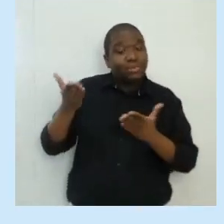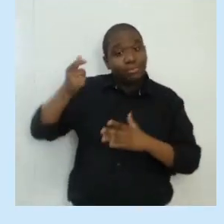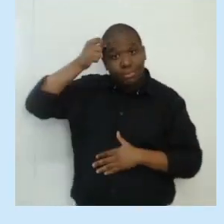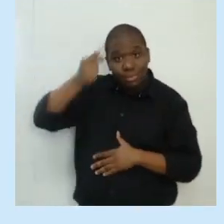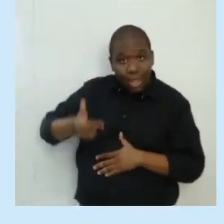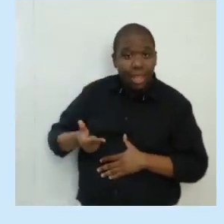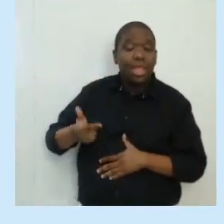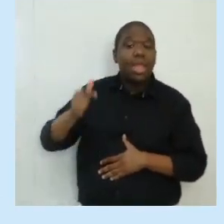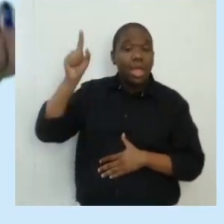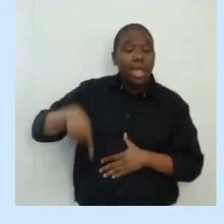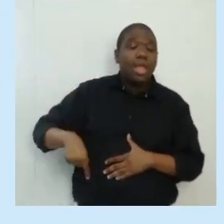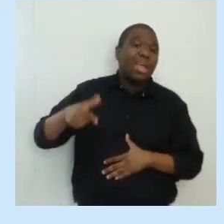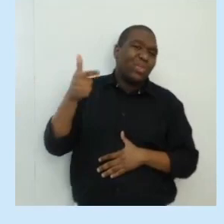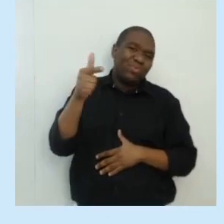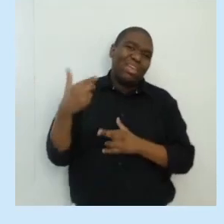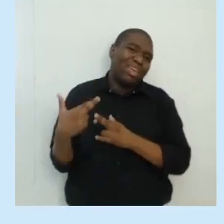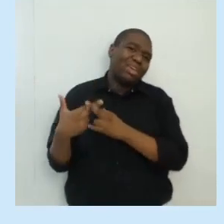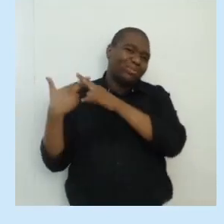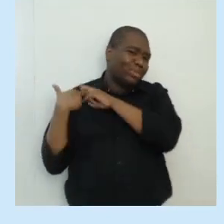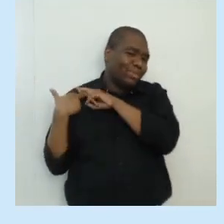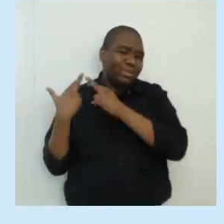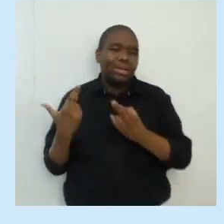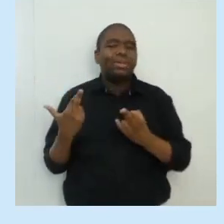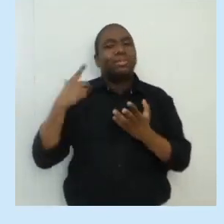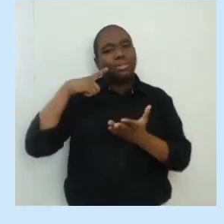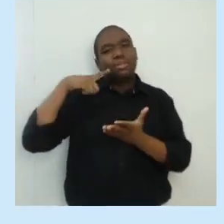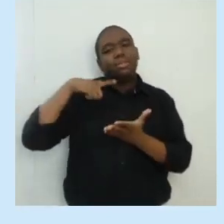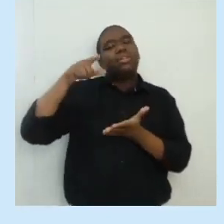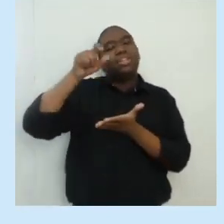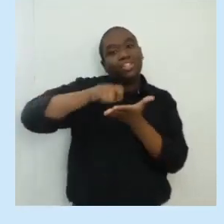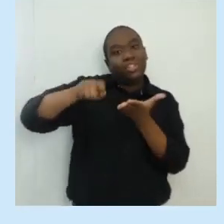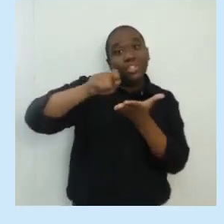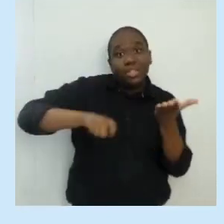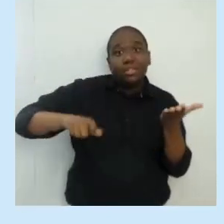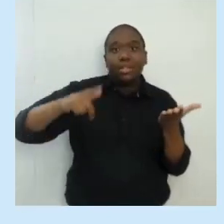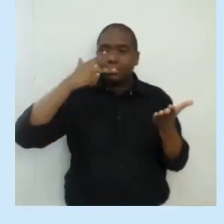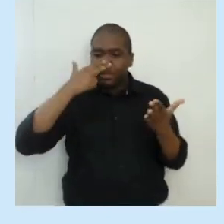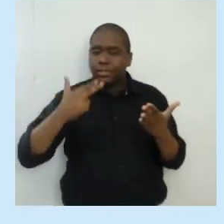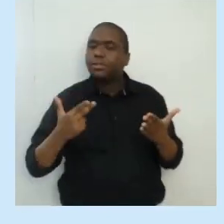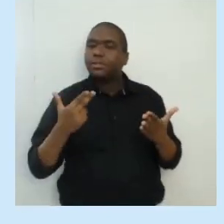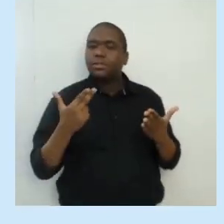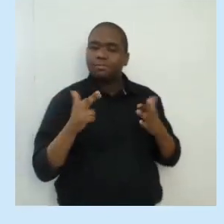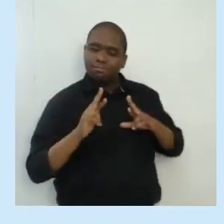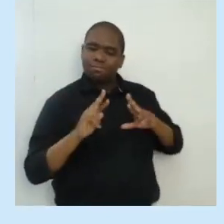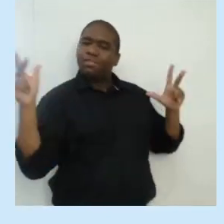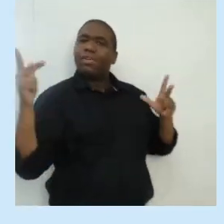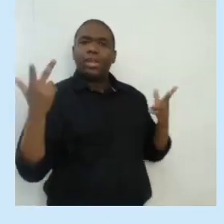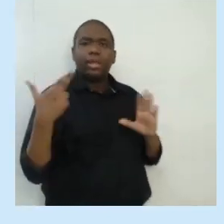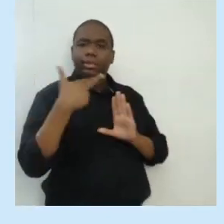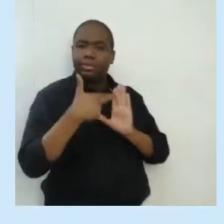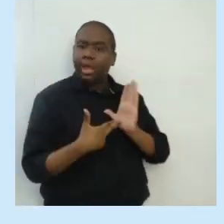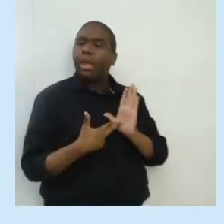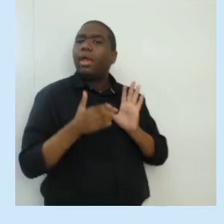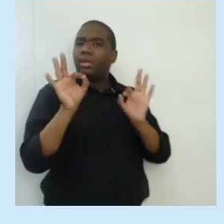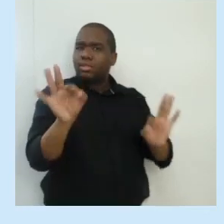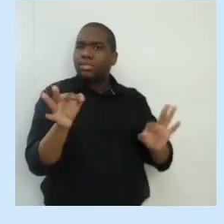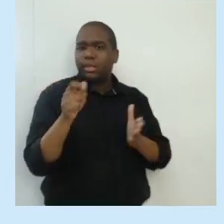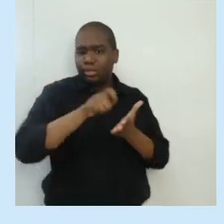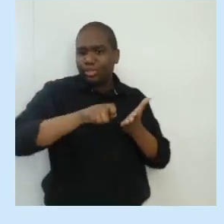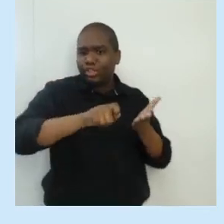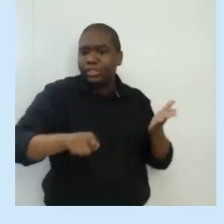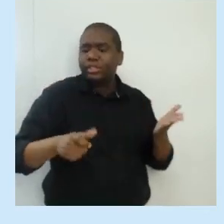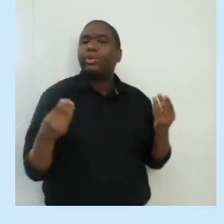maneira irresponsável, com uma escrita totalmente alheia às normas ortográficas,